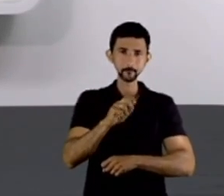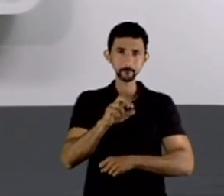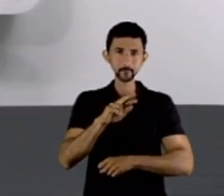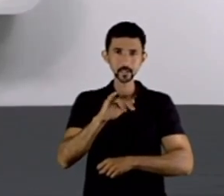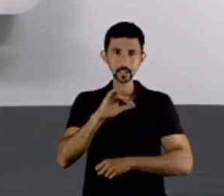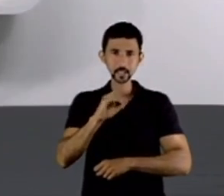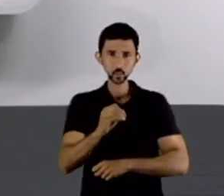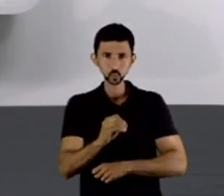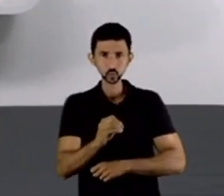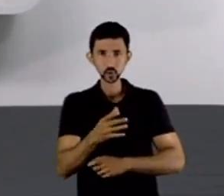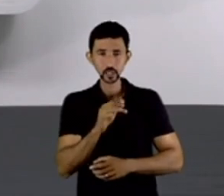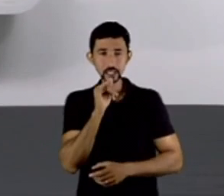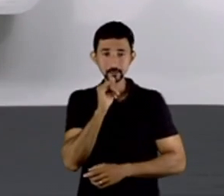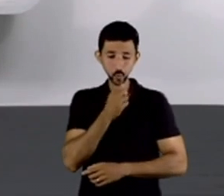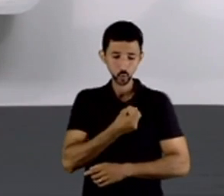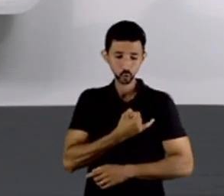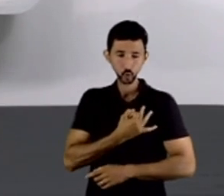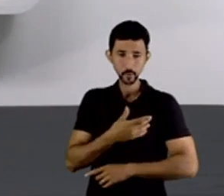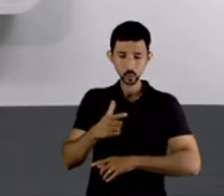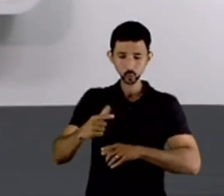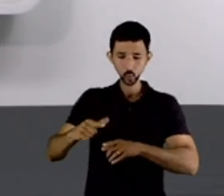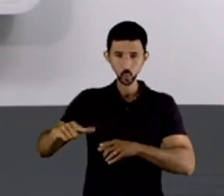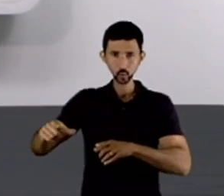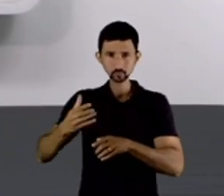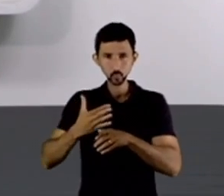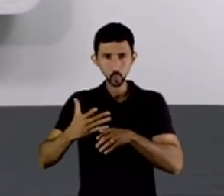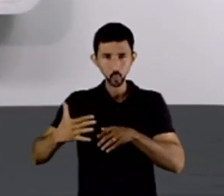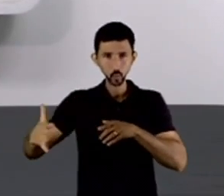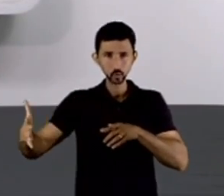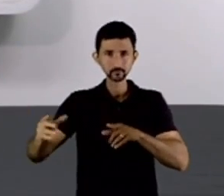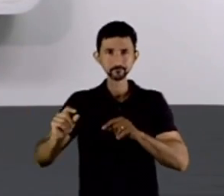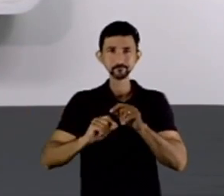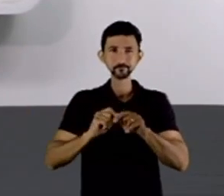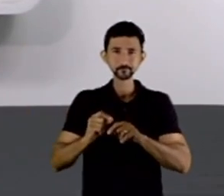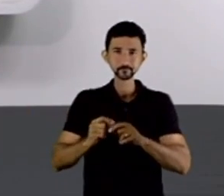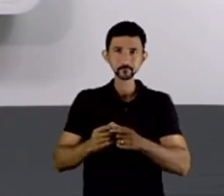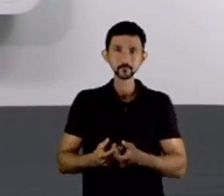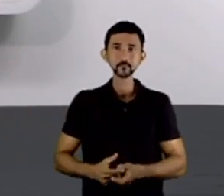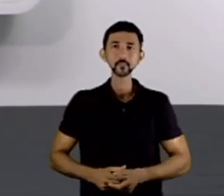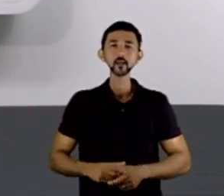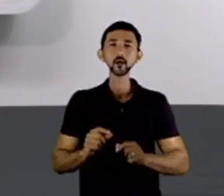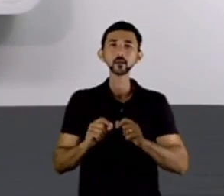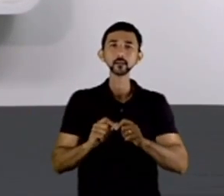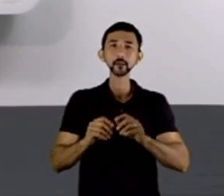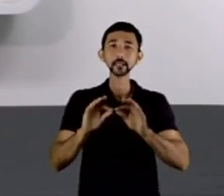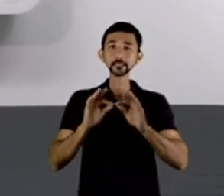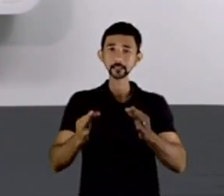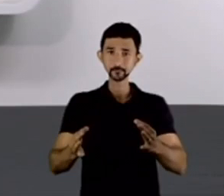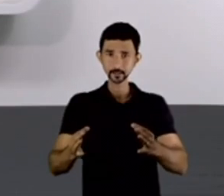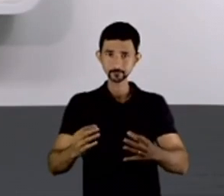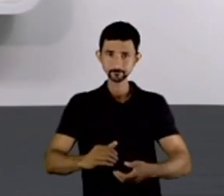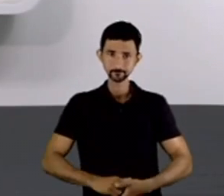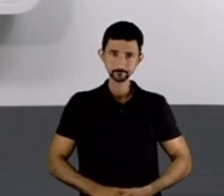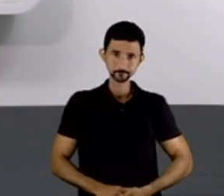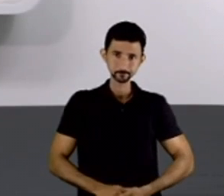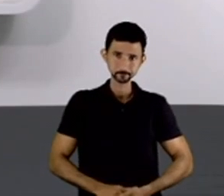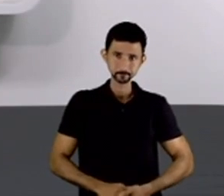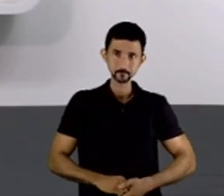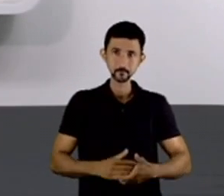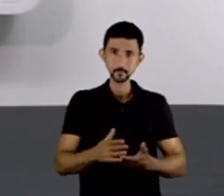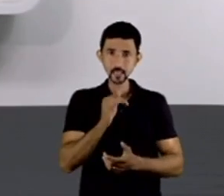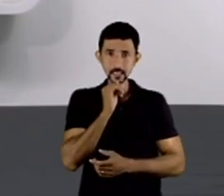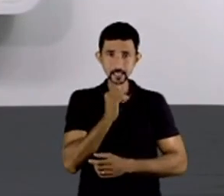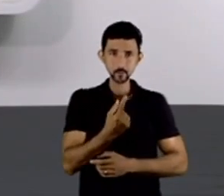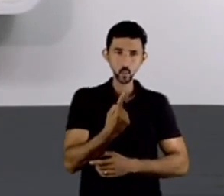tem número que se repete indefinidamente, ela é chamada de dízima periódica simples. Quando ela